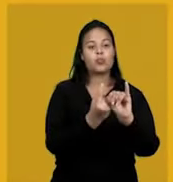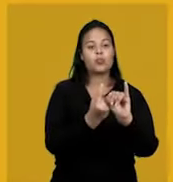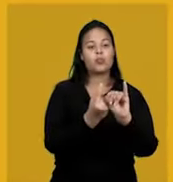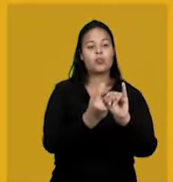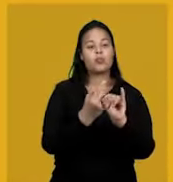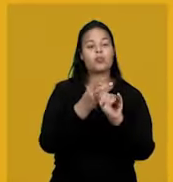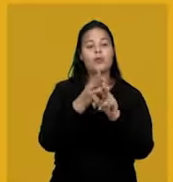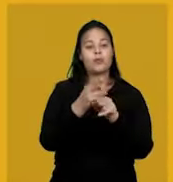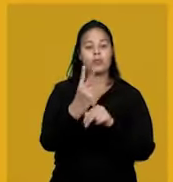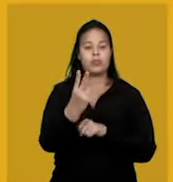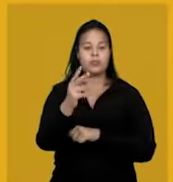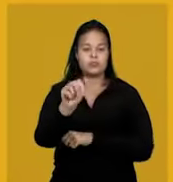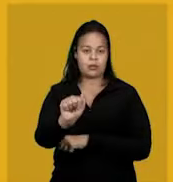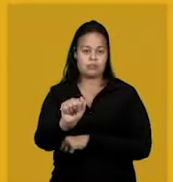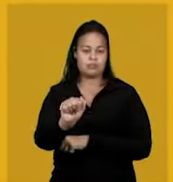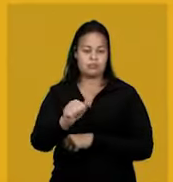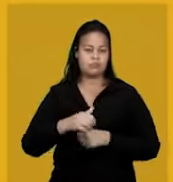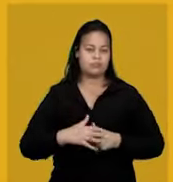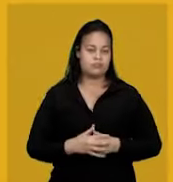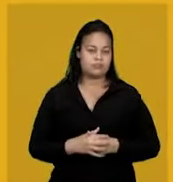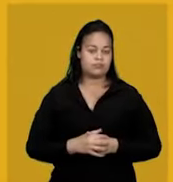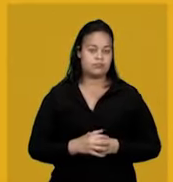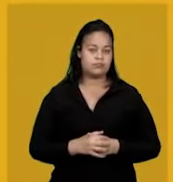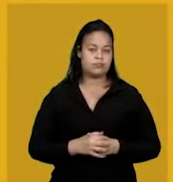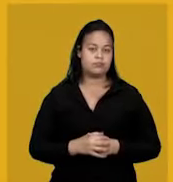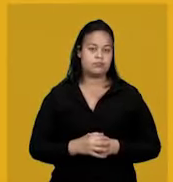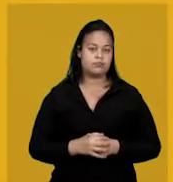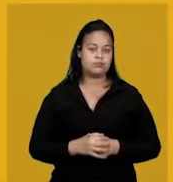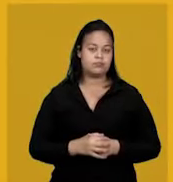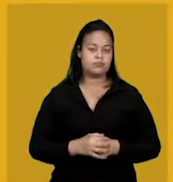3, 2 amperes.